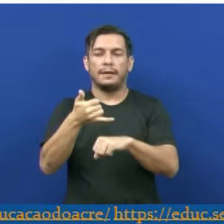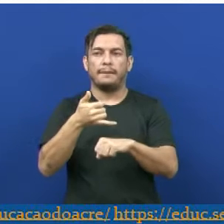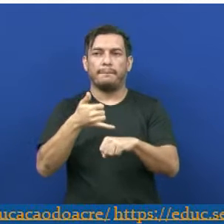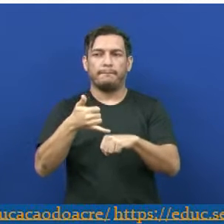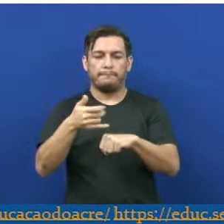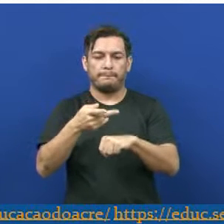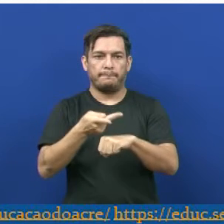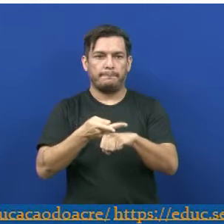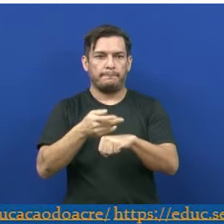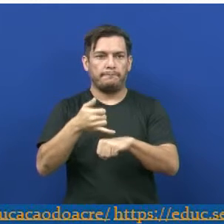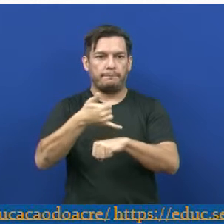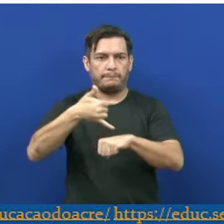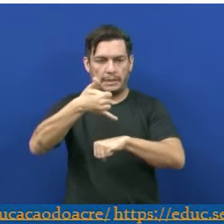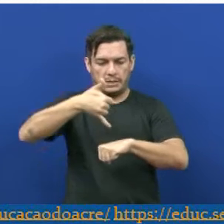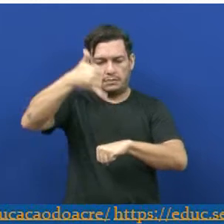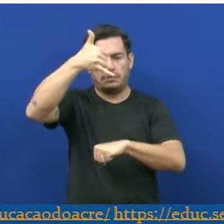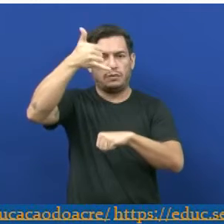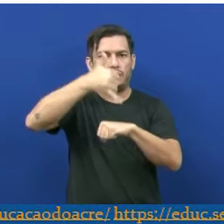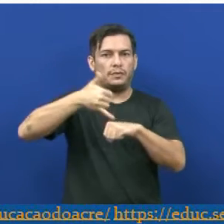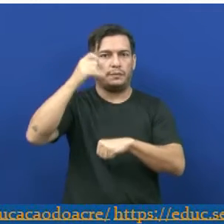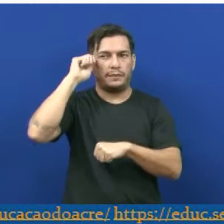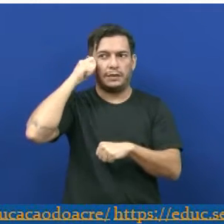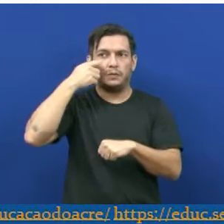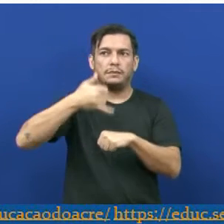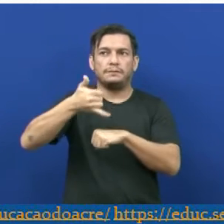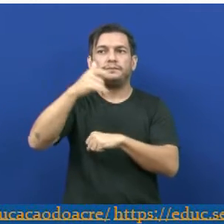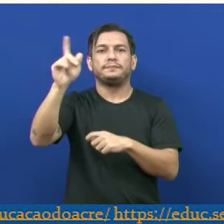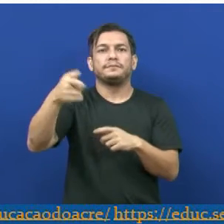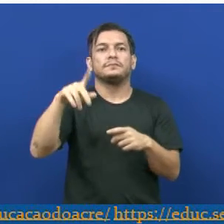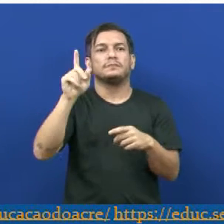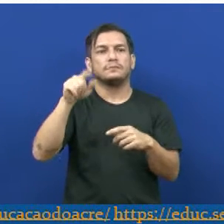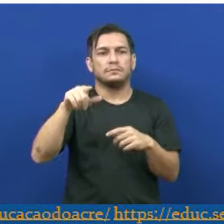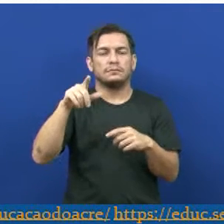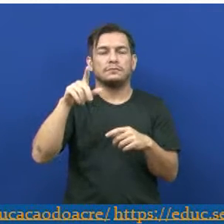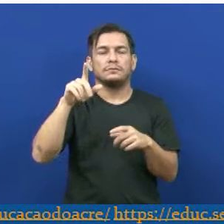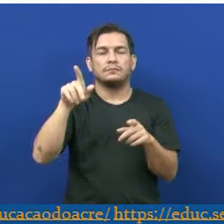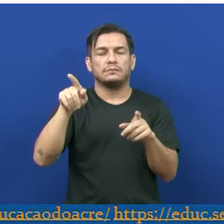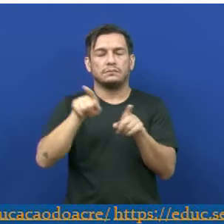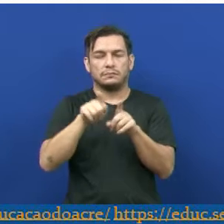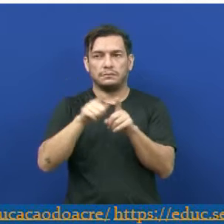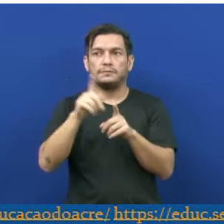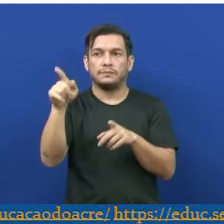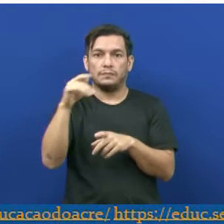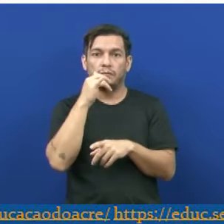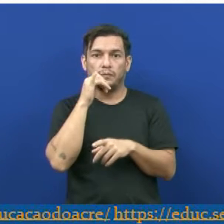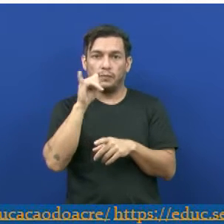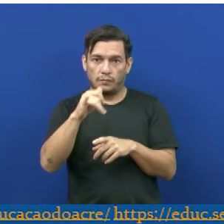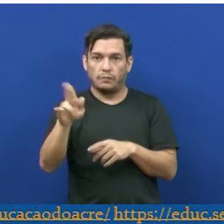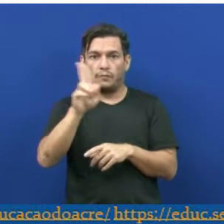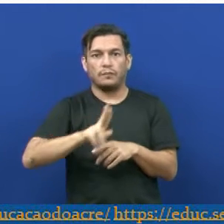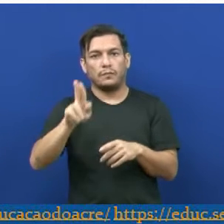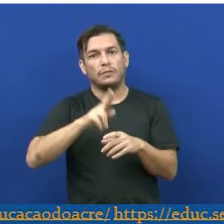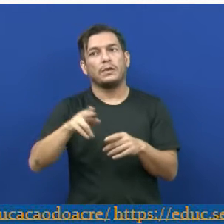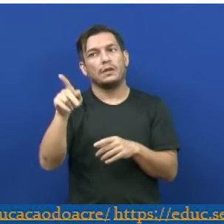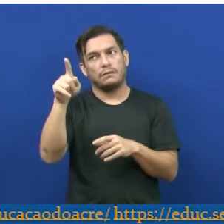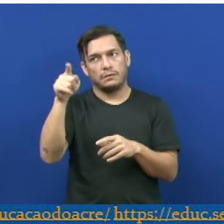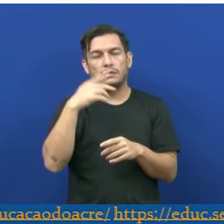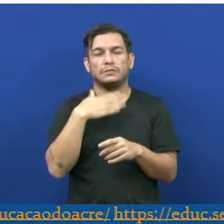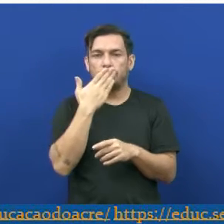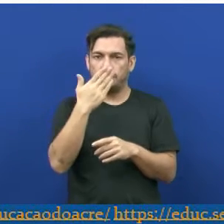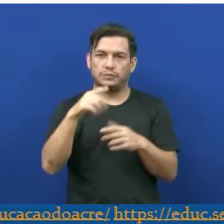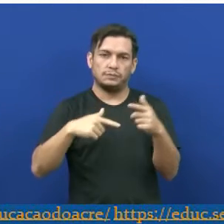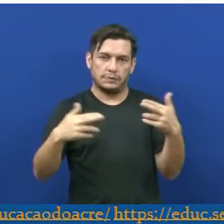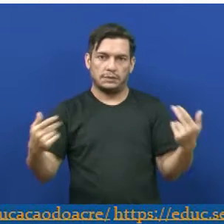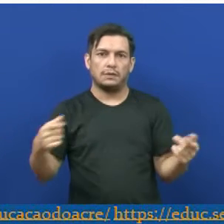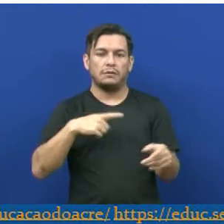ser descoberto, ele passa a ser usado como uma importante fonte de energia também. E desde então nós utilizamos abundantemente esse tipo de